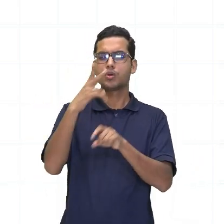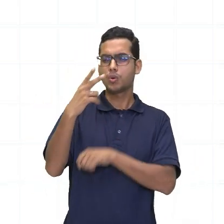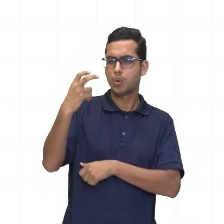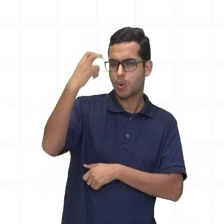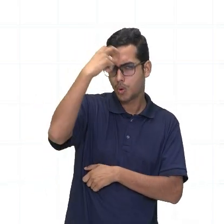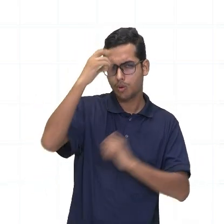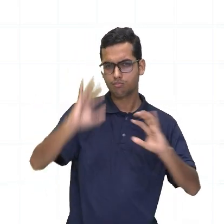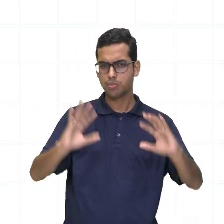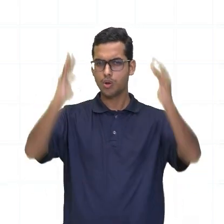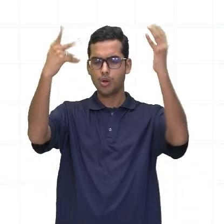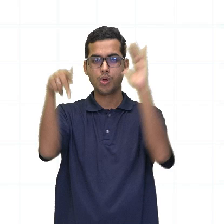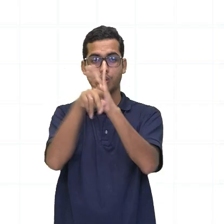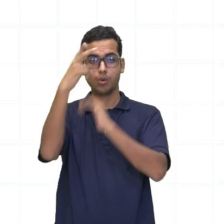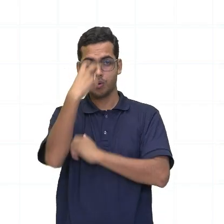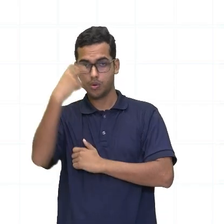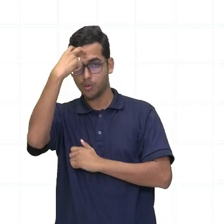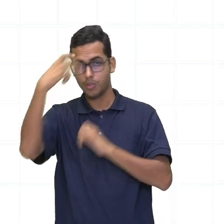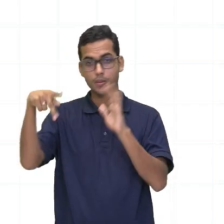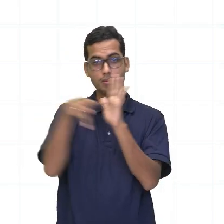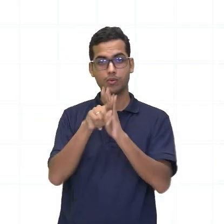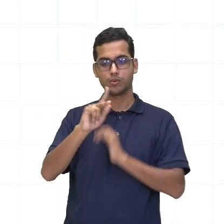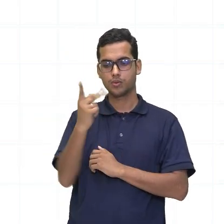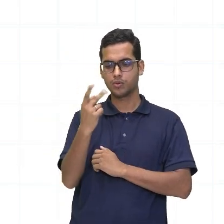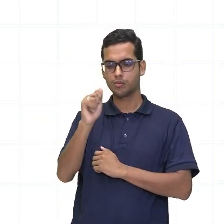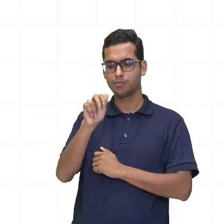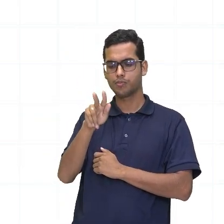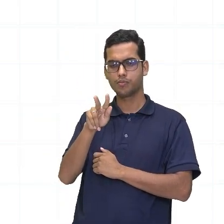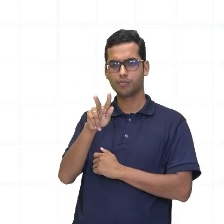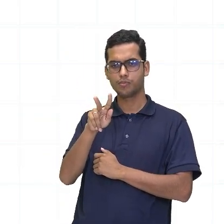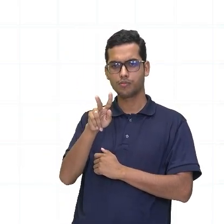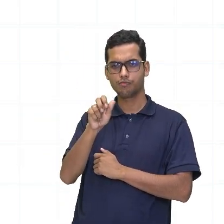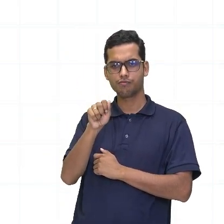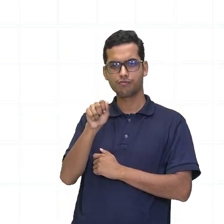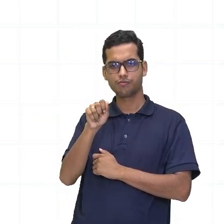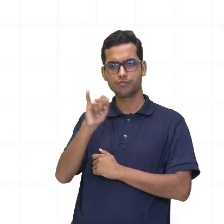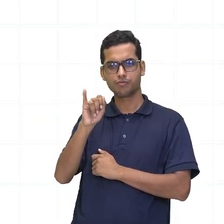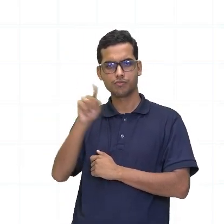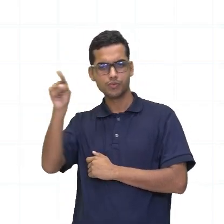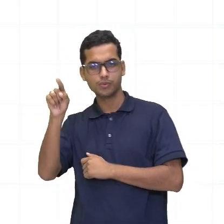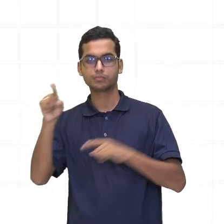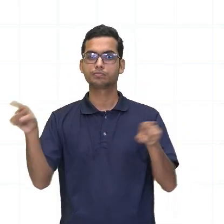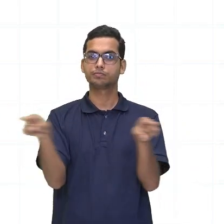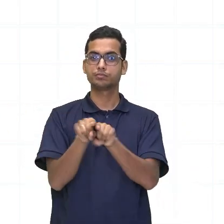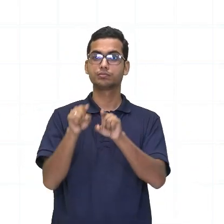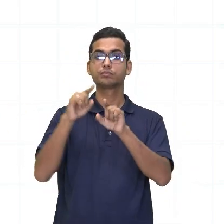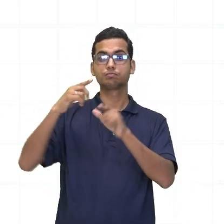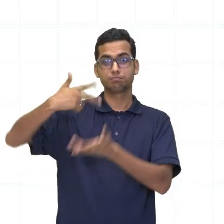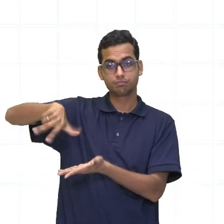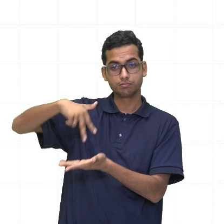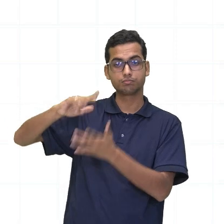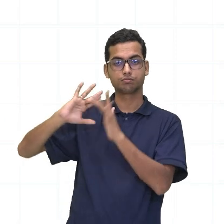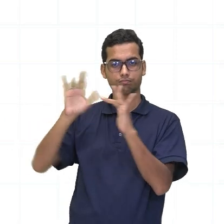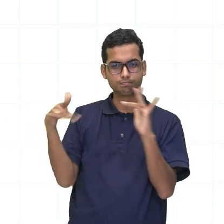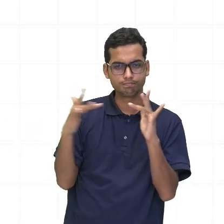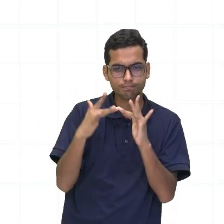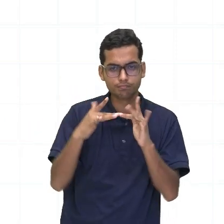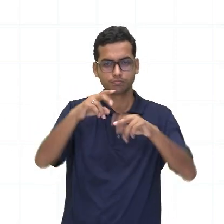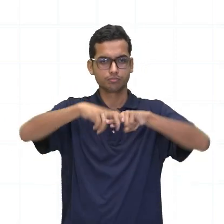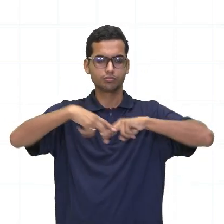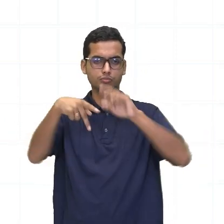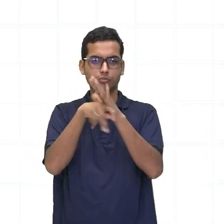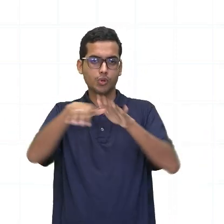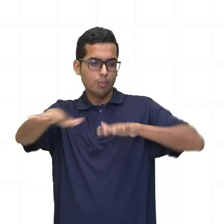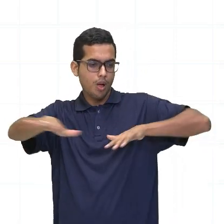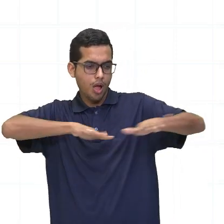cultura havaiana. Ela também é uma dança, né, clássica, porque esses movimentos eles vão